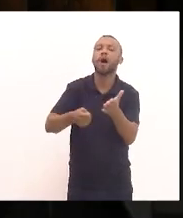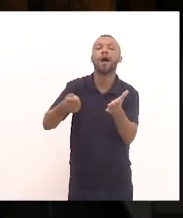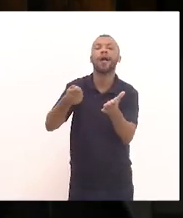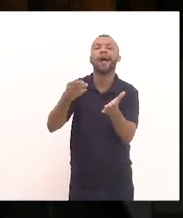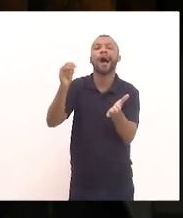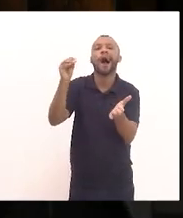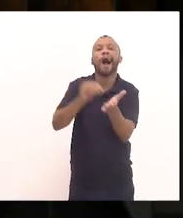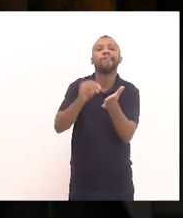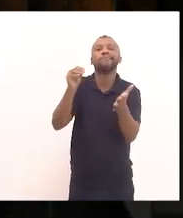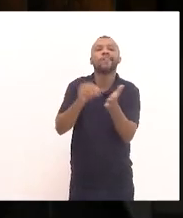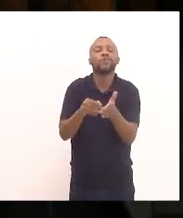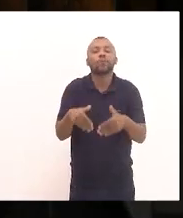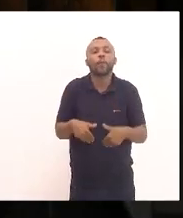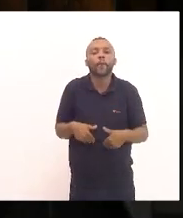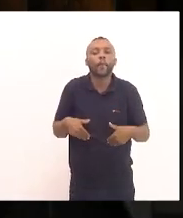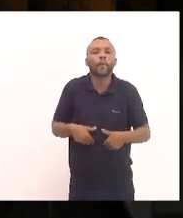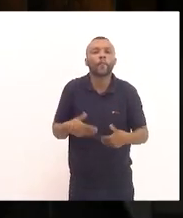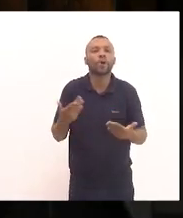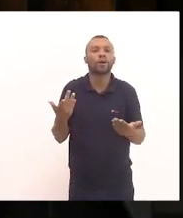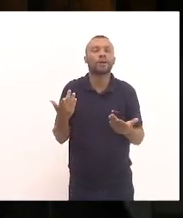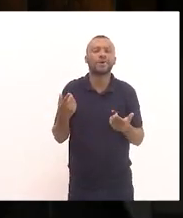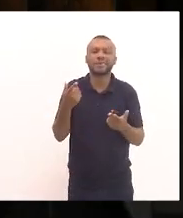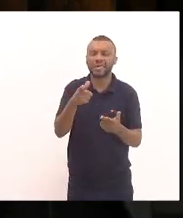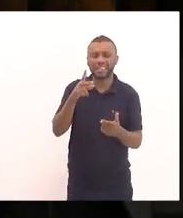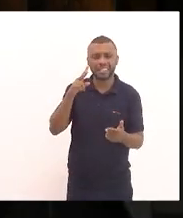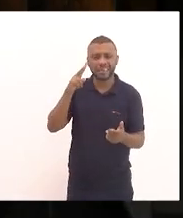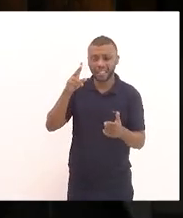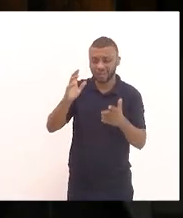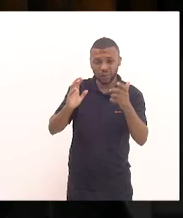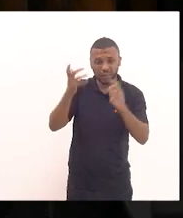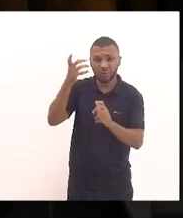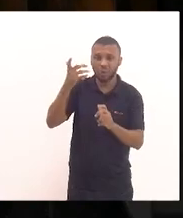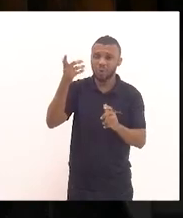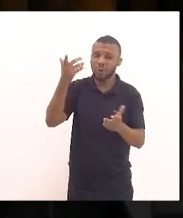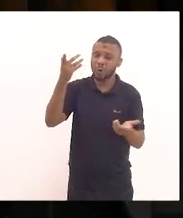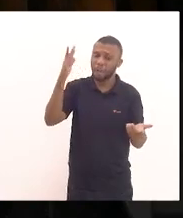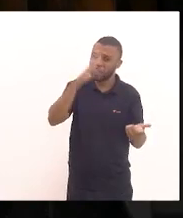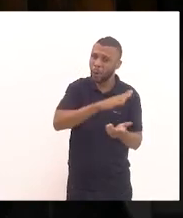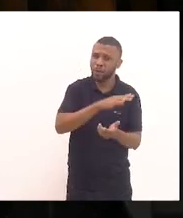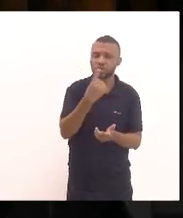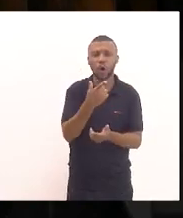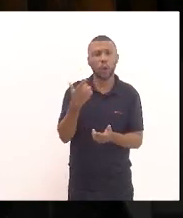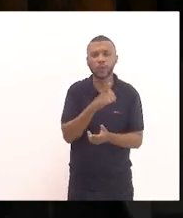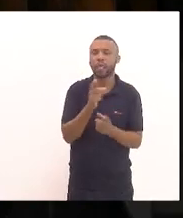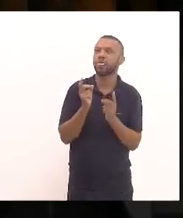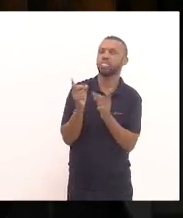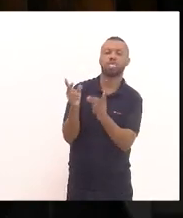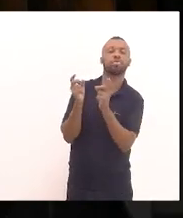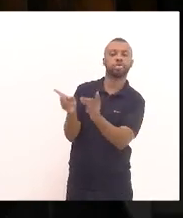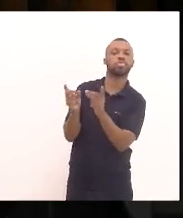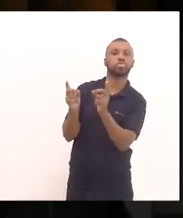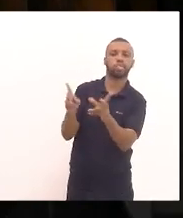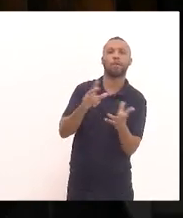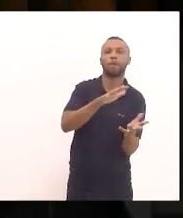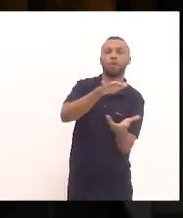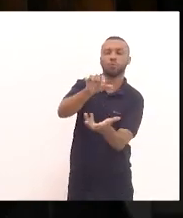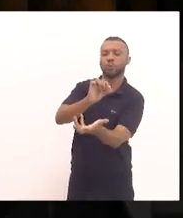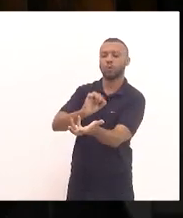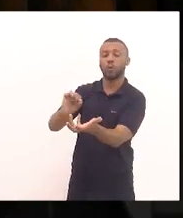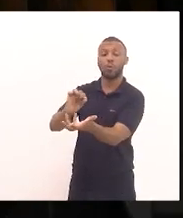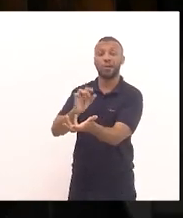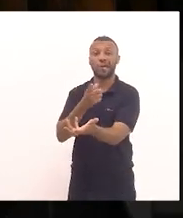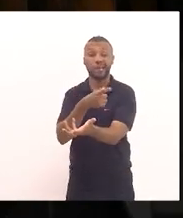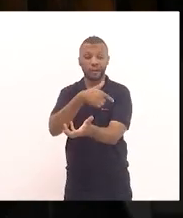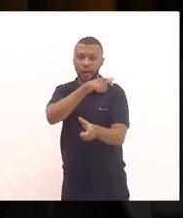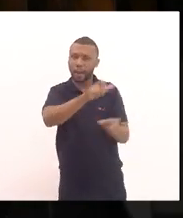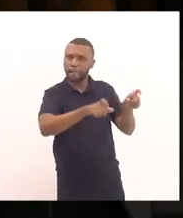alimentar e esse fato maligno de nós exportarmos comida para o mundo inteiro e termos 33 milhões de